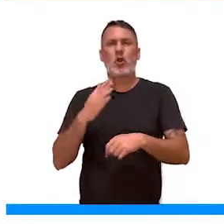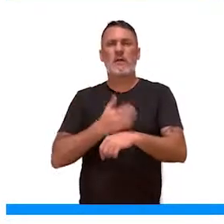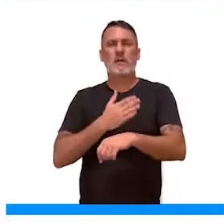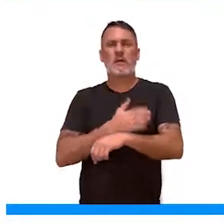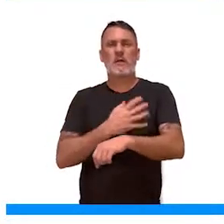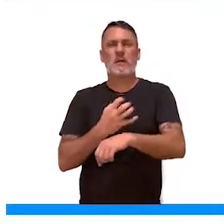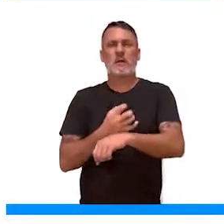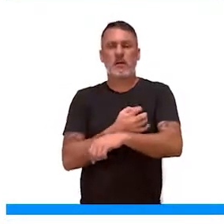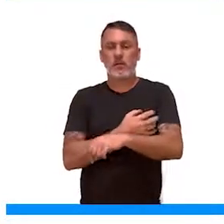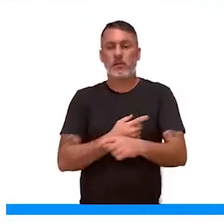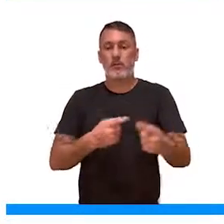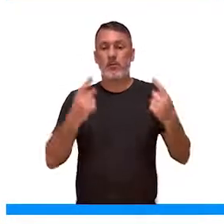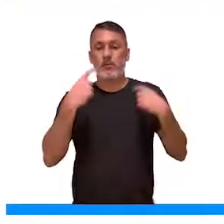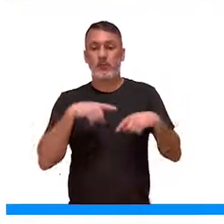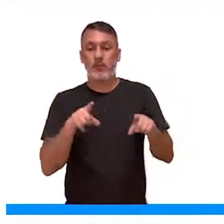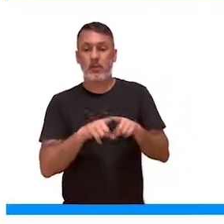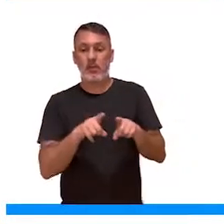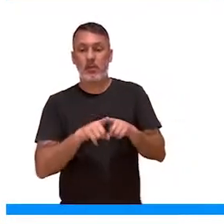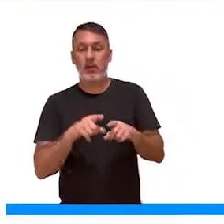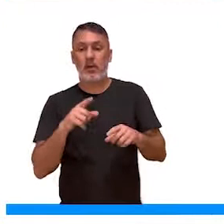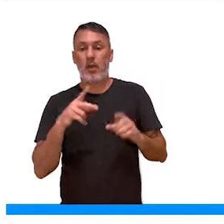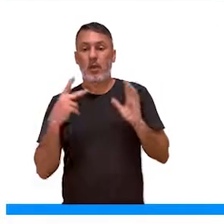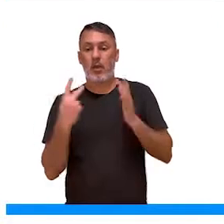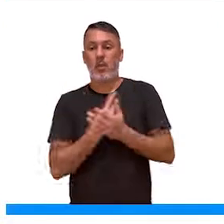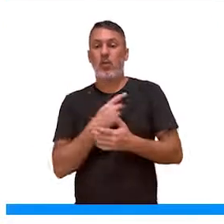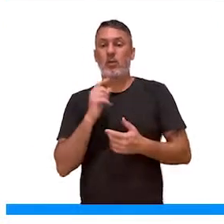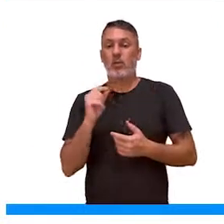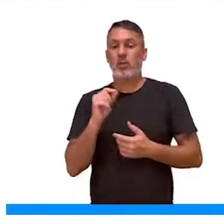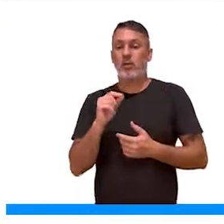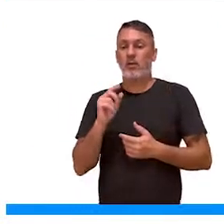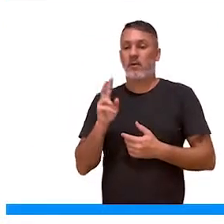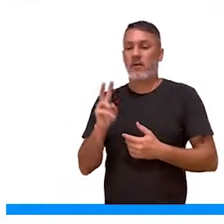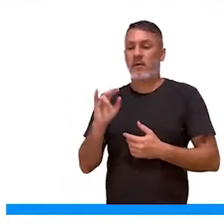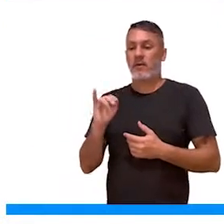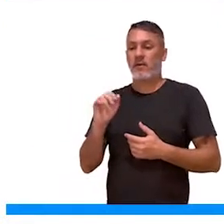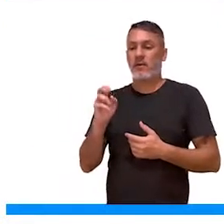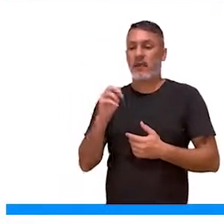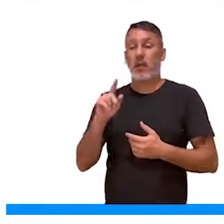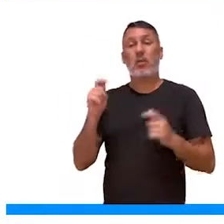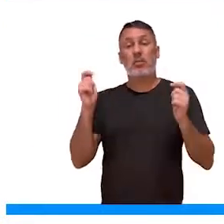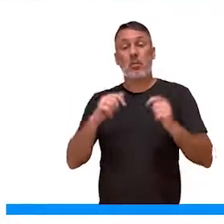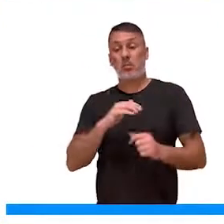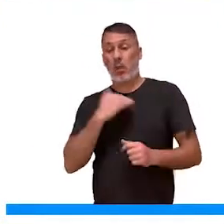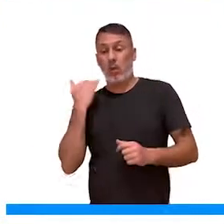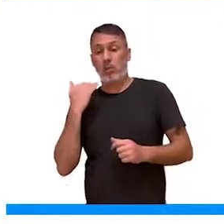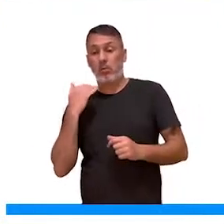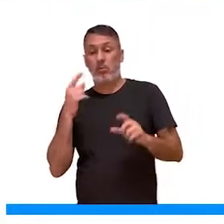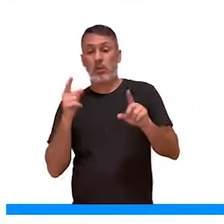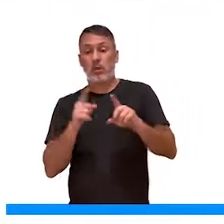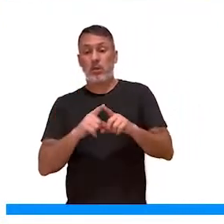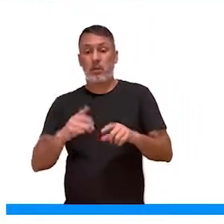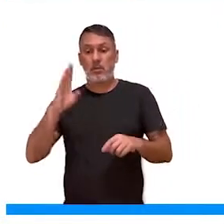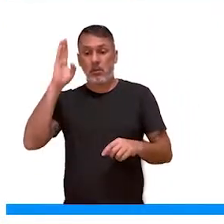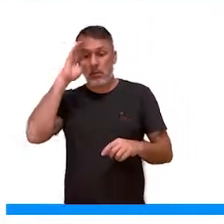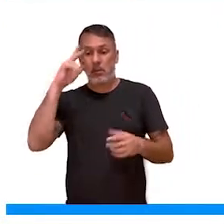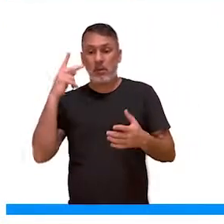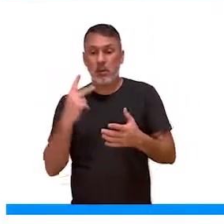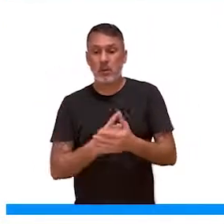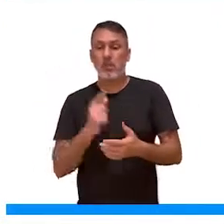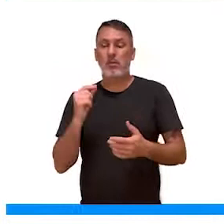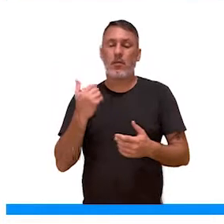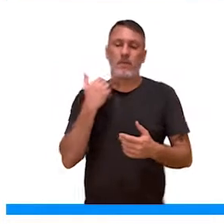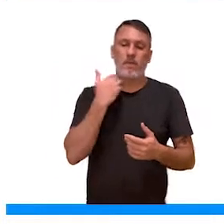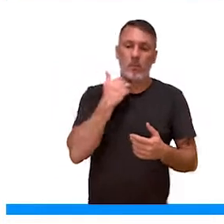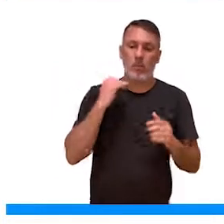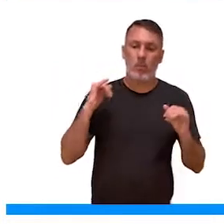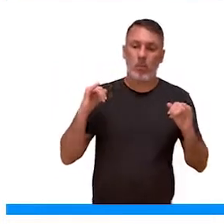tecidual. E temos a leishmaniose visceral, que é conhecida como calazar, que ela pode ser fatal, e o principal sintomas que a gente